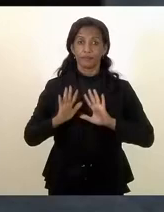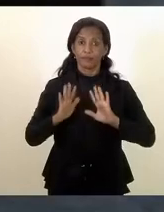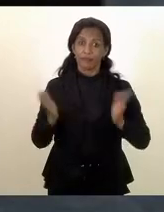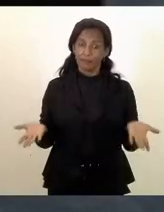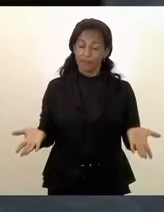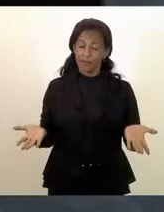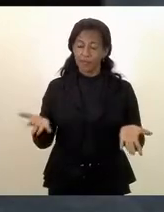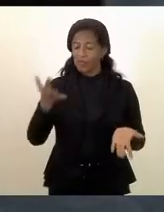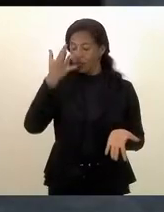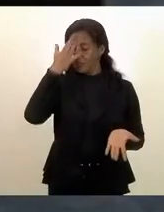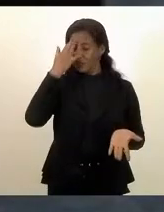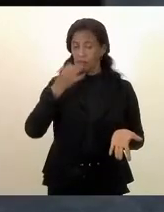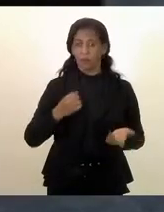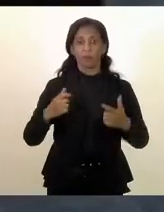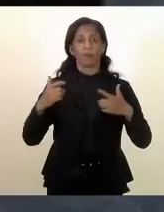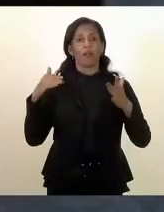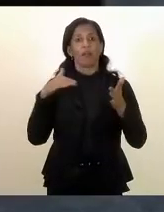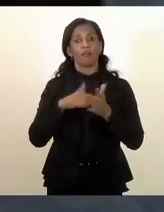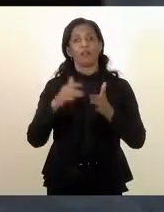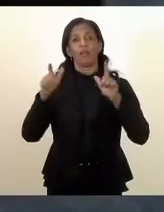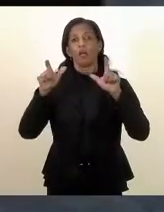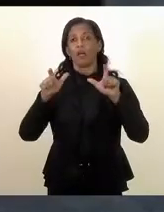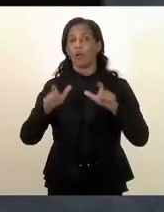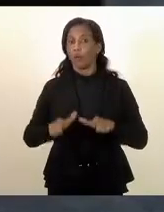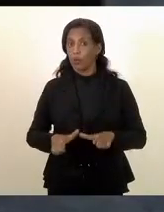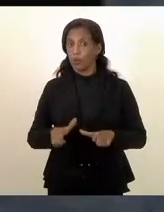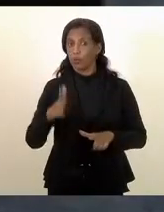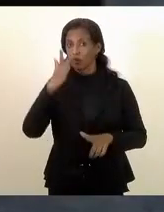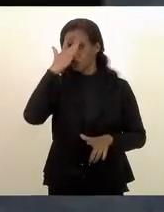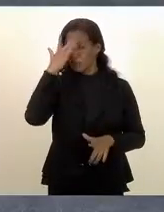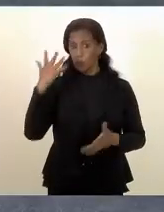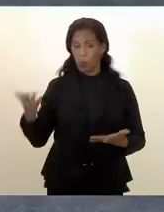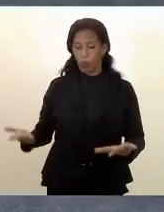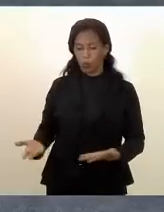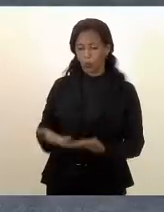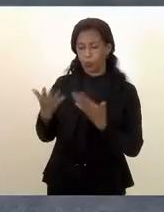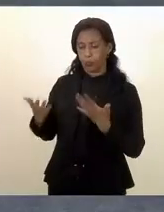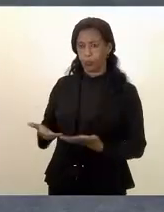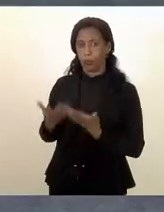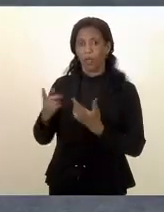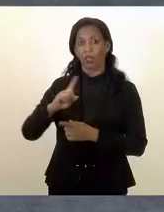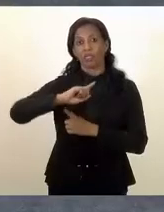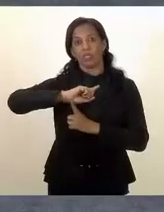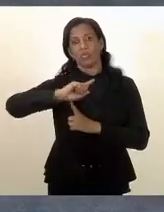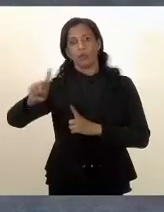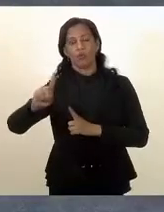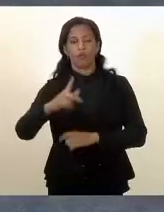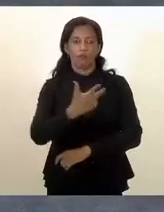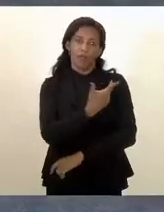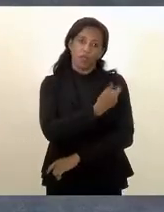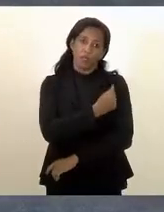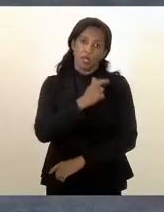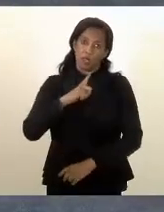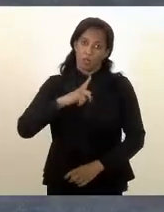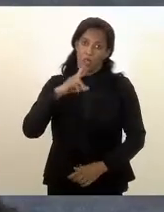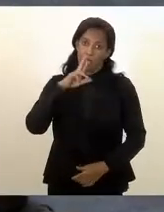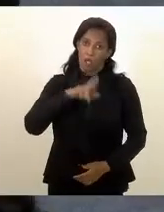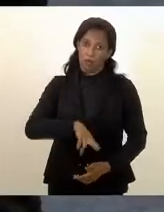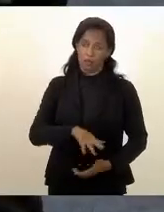sabemos até aonde aqueles que incentivam a não vacinar tem razão